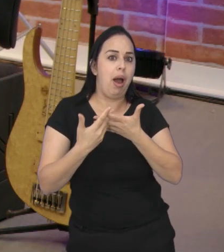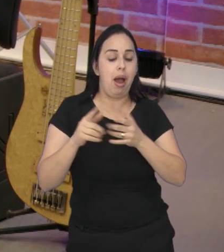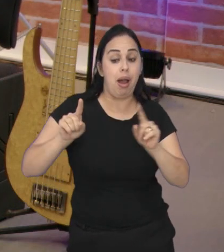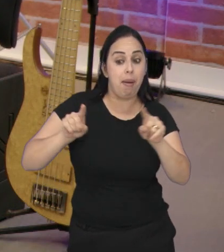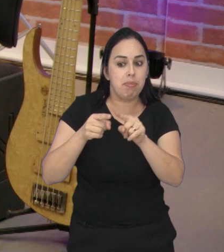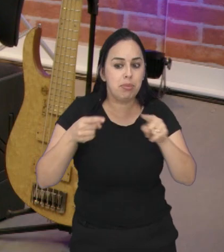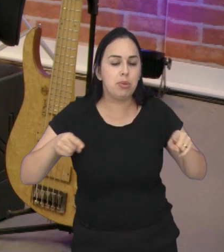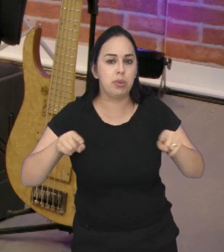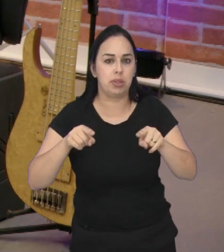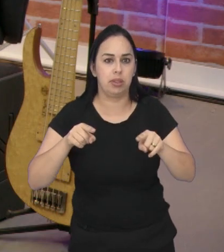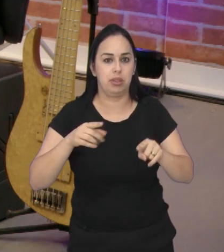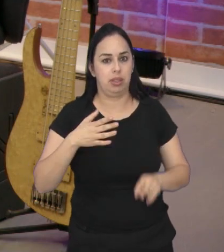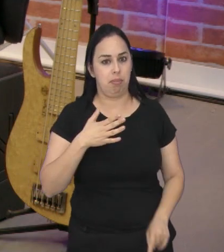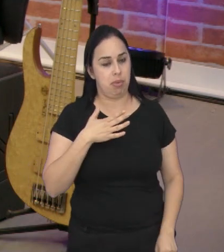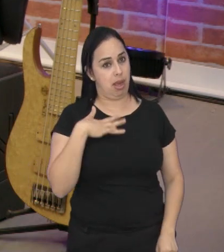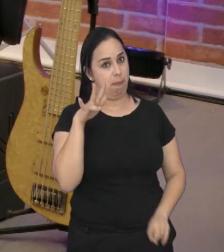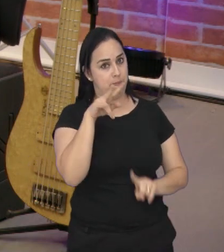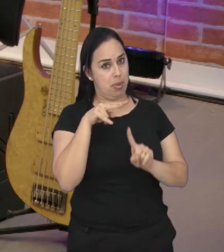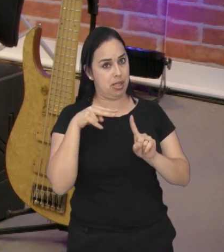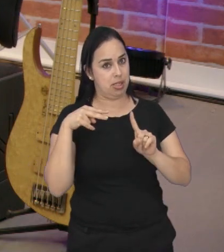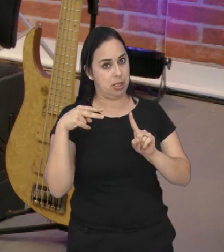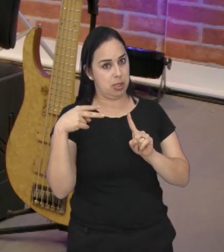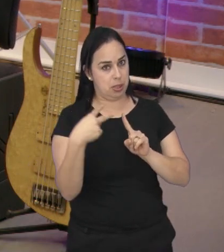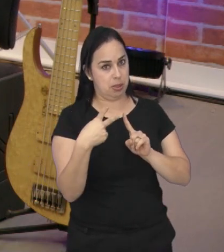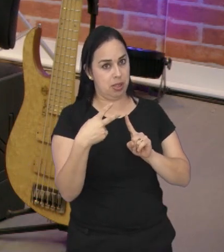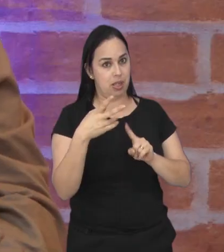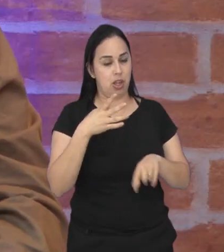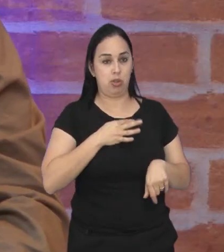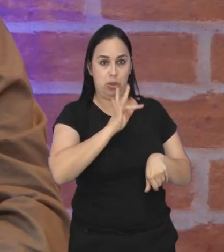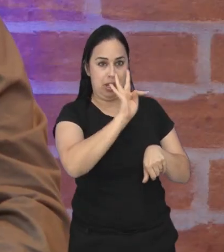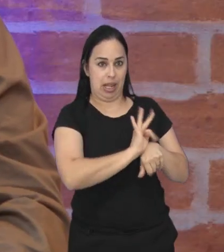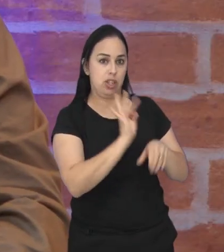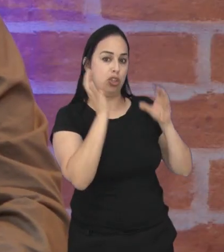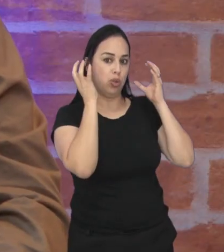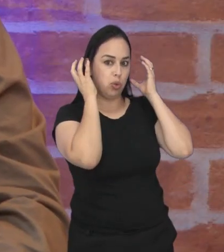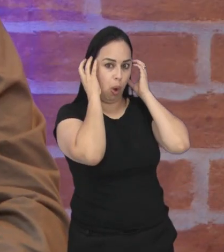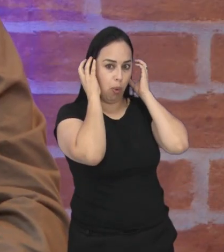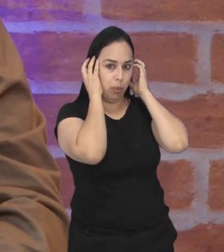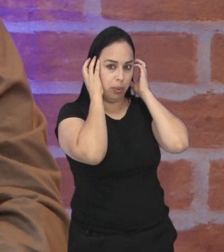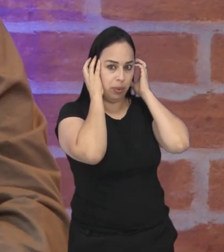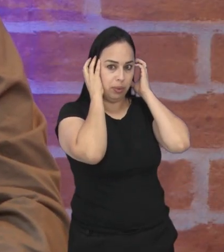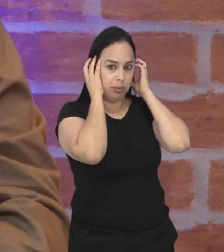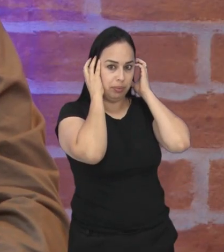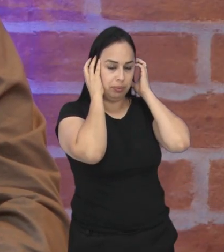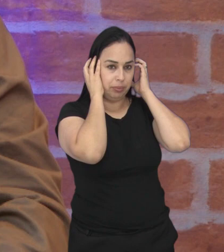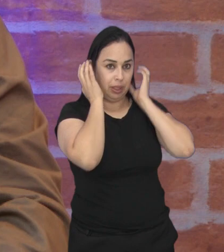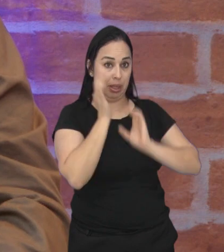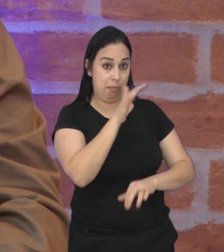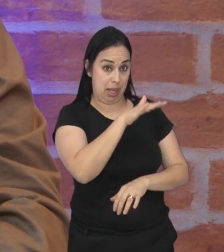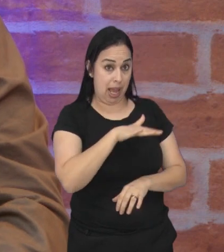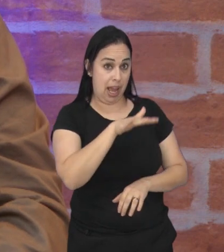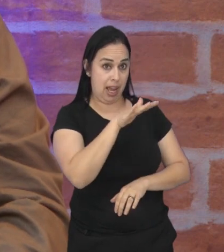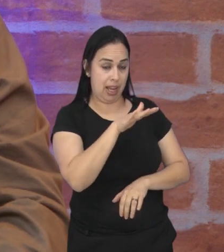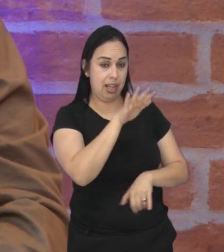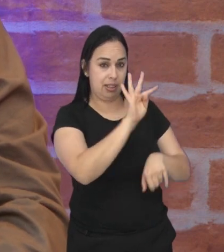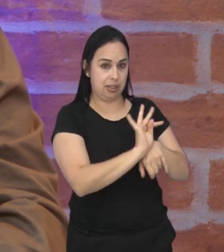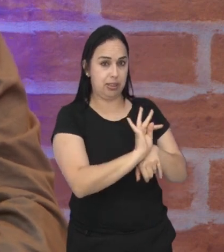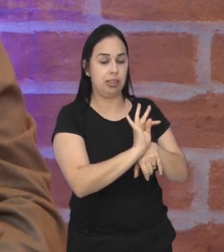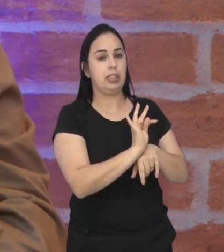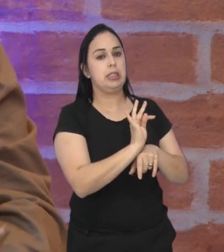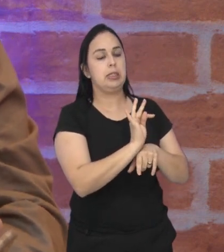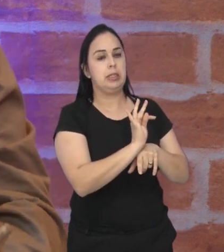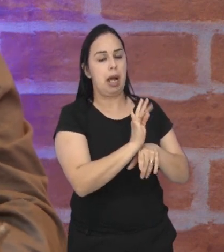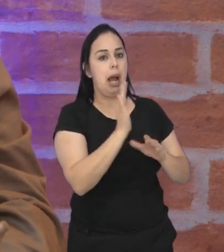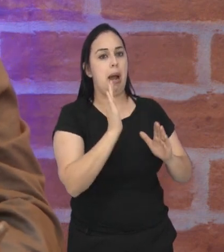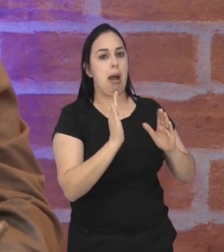pandemia? Agora eu falando eu ainda sou técnico de som, né? Na minha área da técnica, ele afetou bastante.